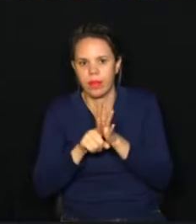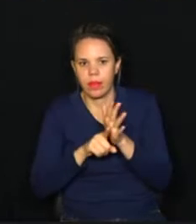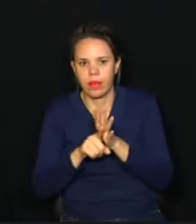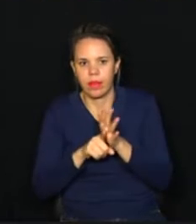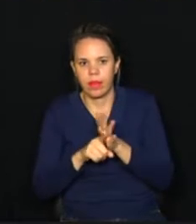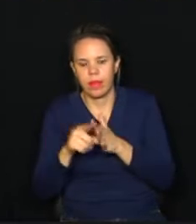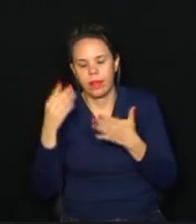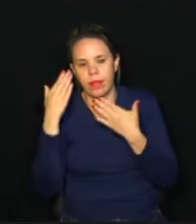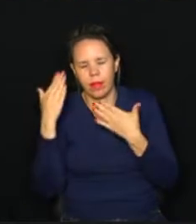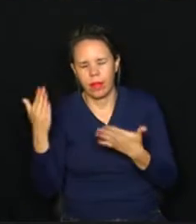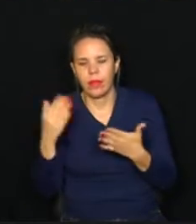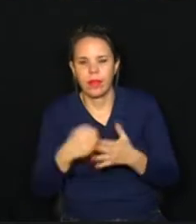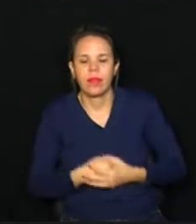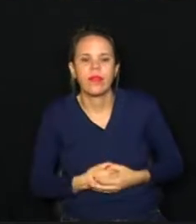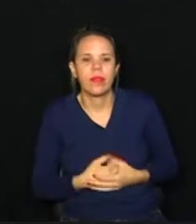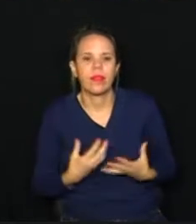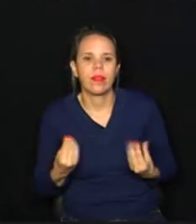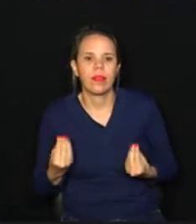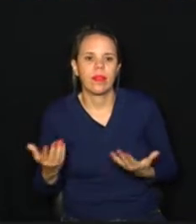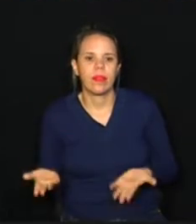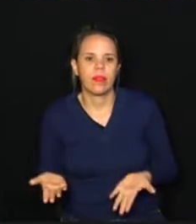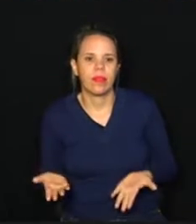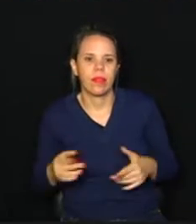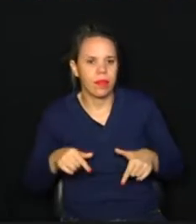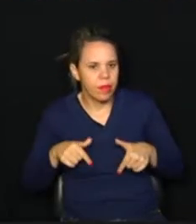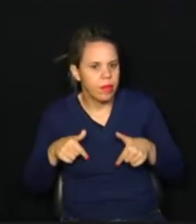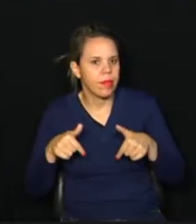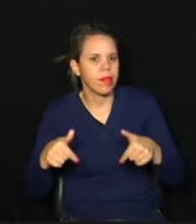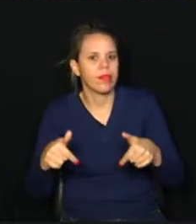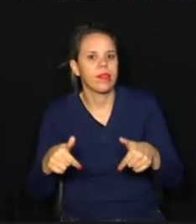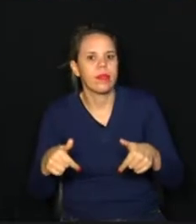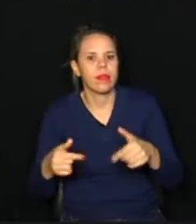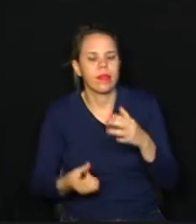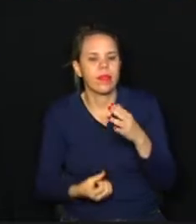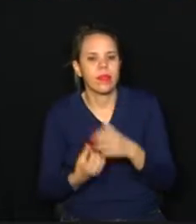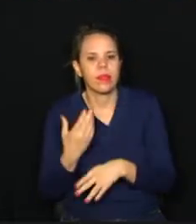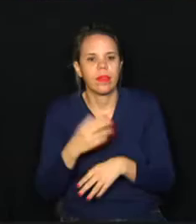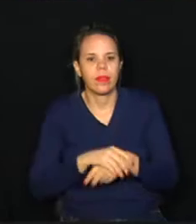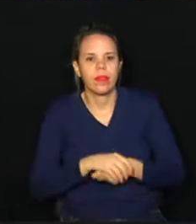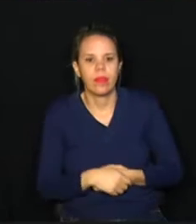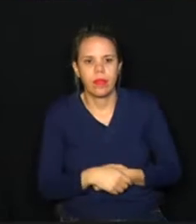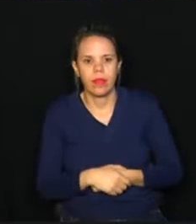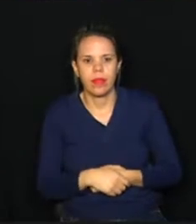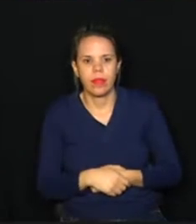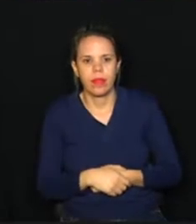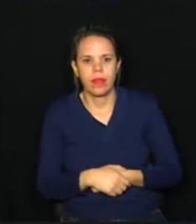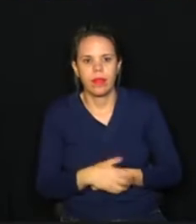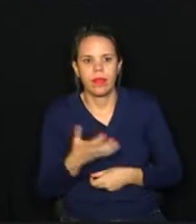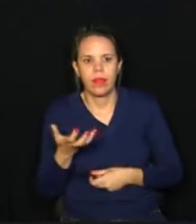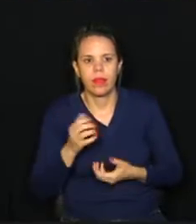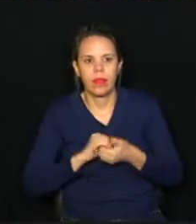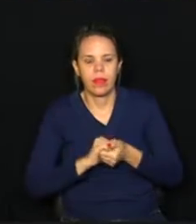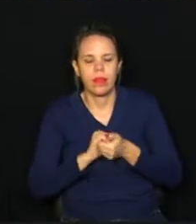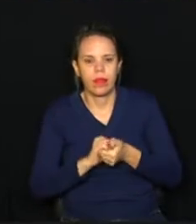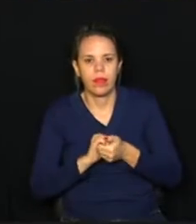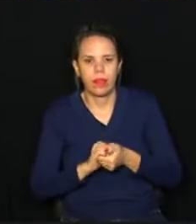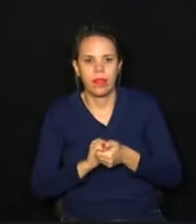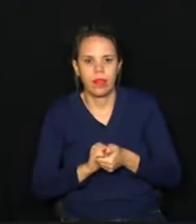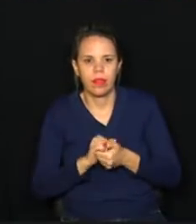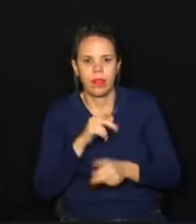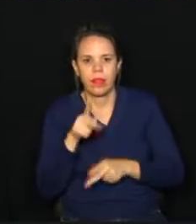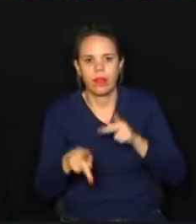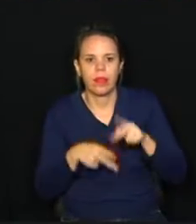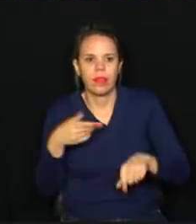gente agradece bastante o empenho dele para que isso acontecesse. Eu queria também saudar os demais